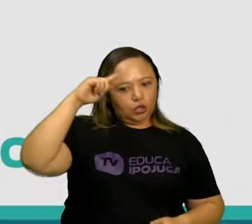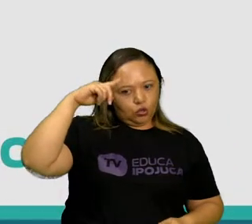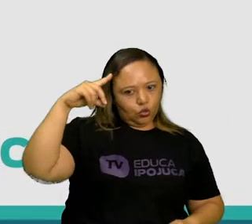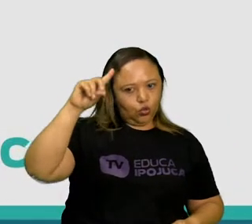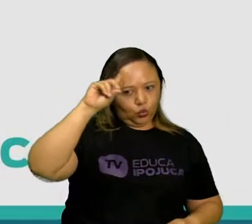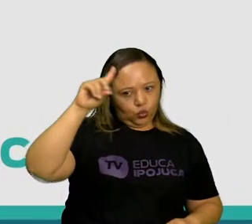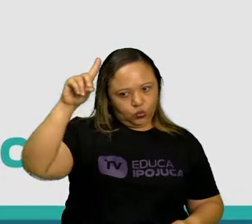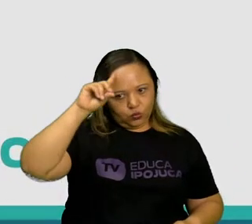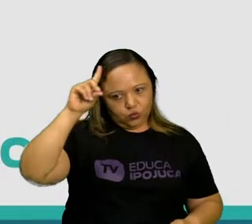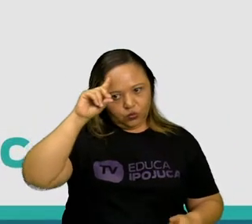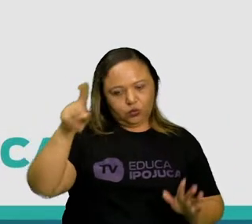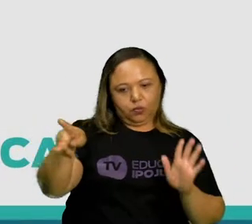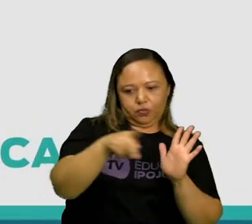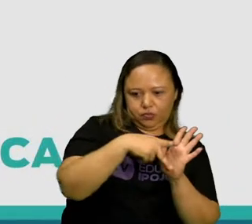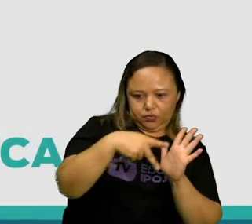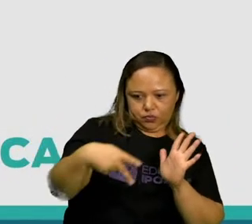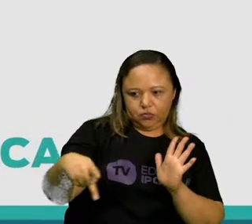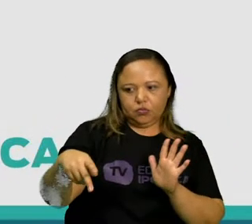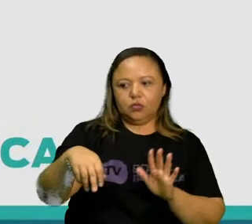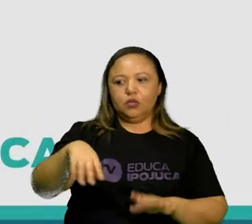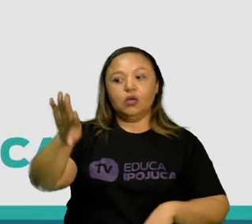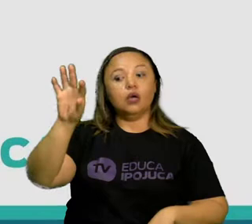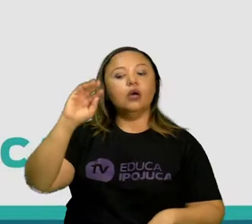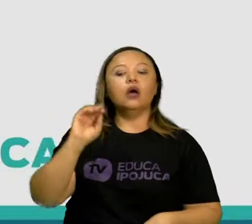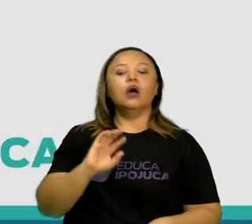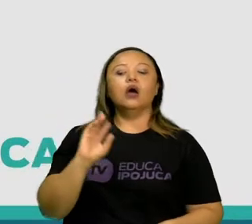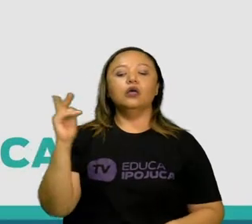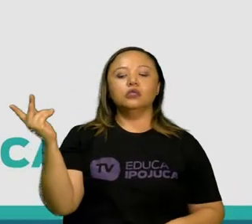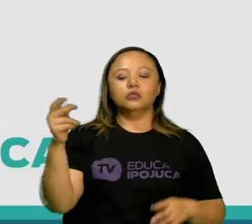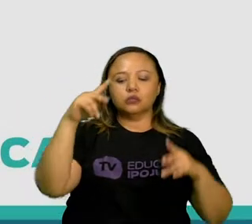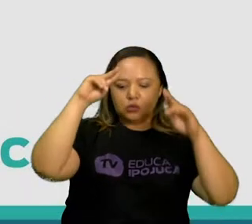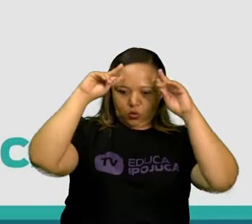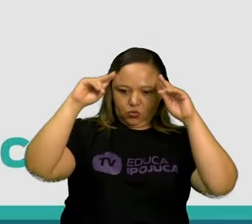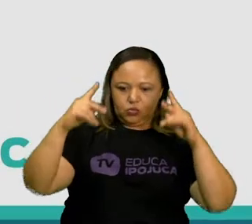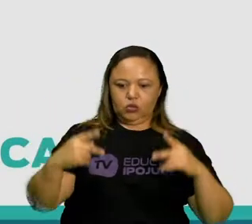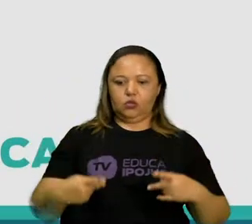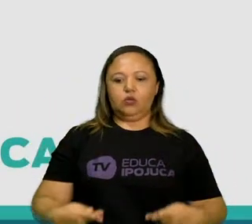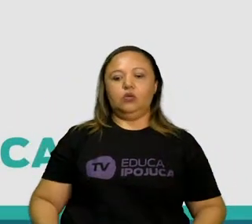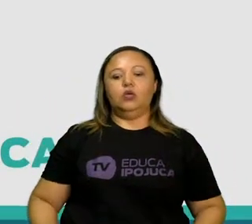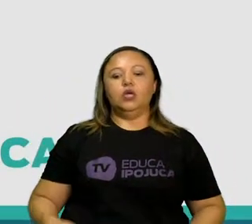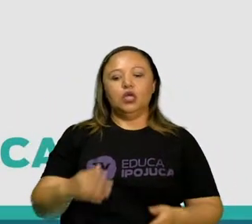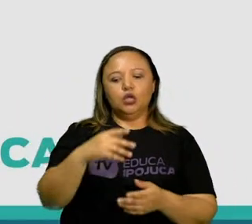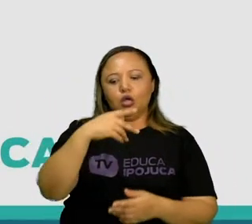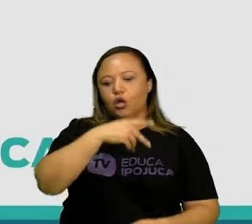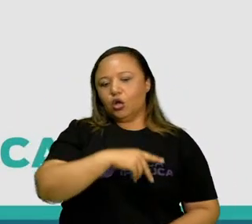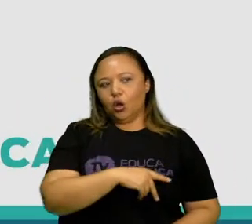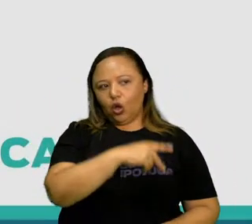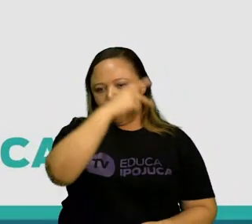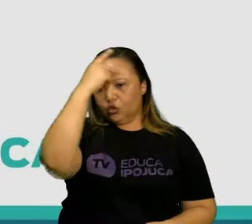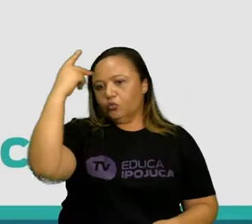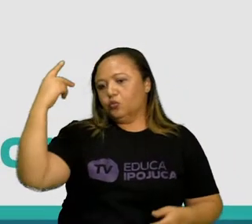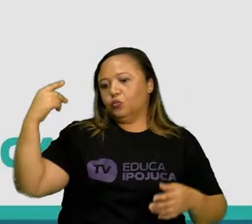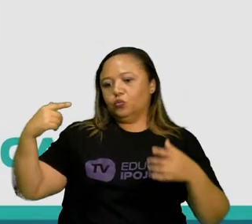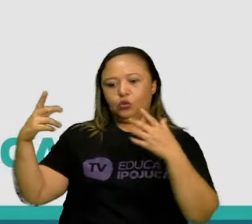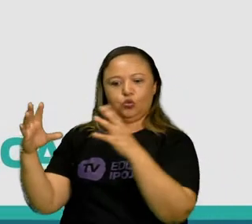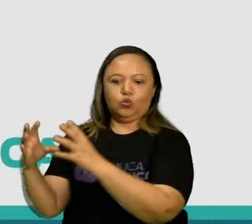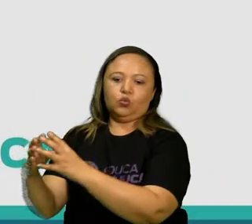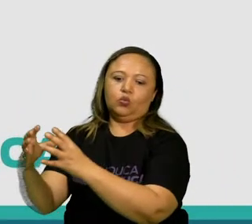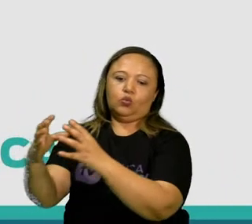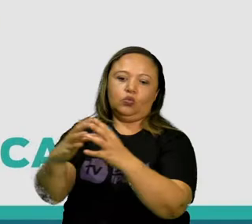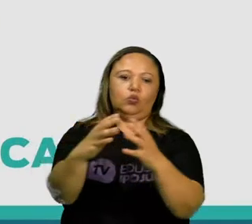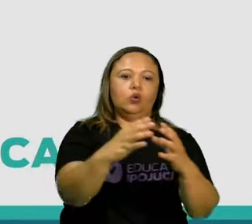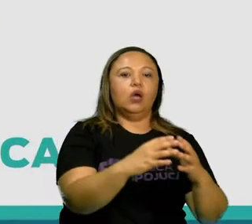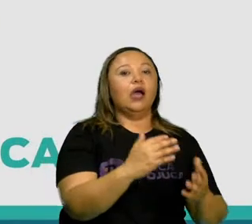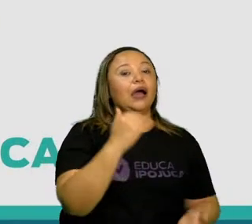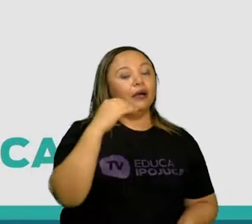pessoas agredidas que a música é ela tenha surgido há mais ou menos 50